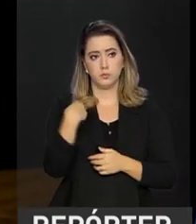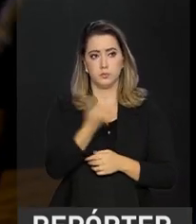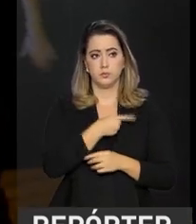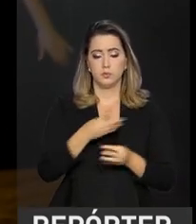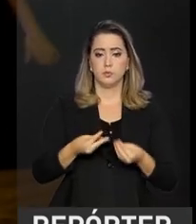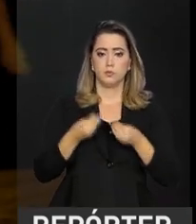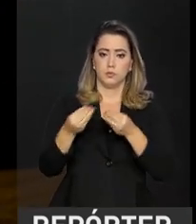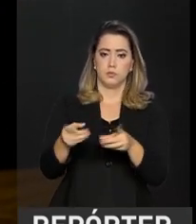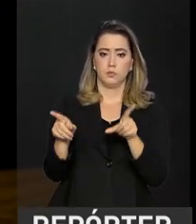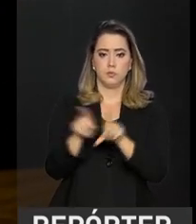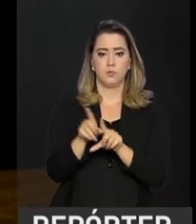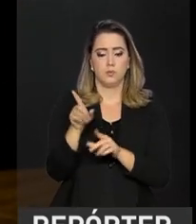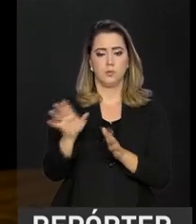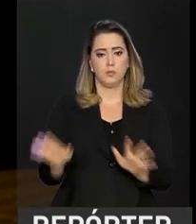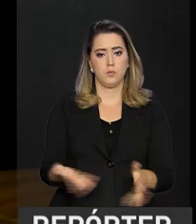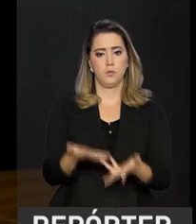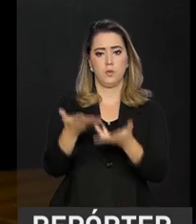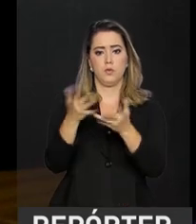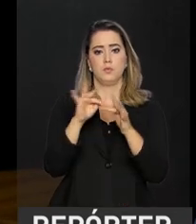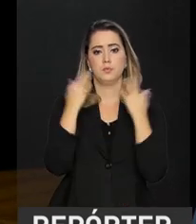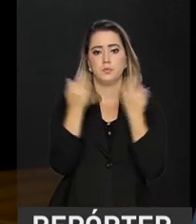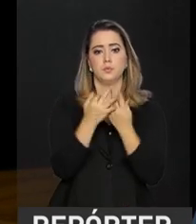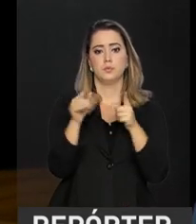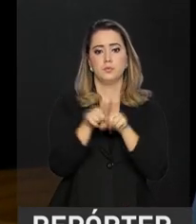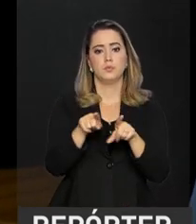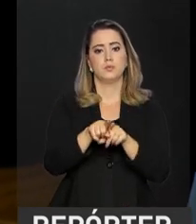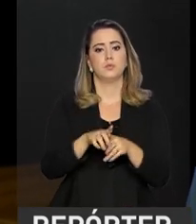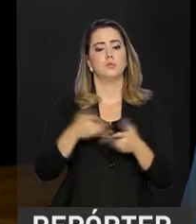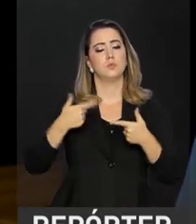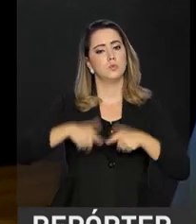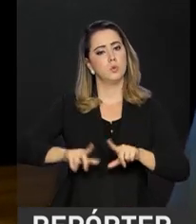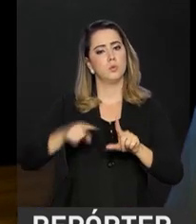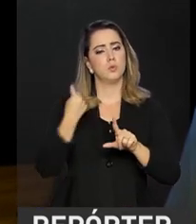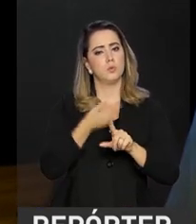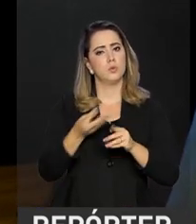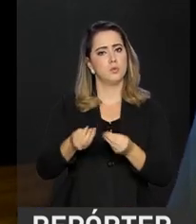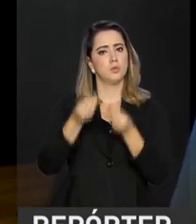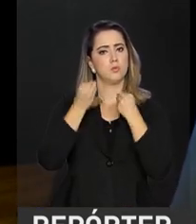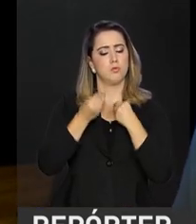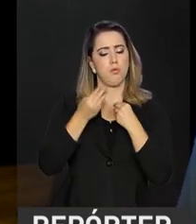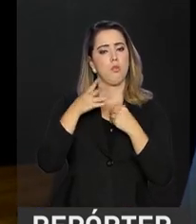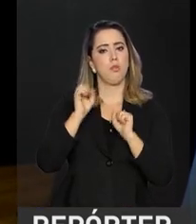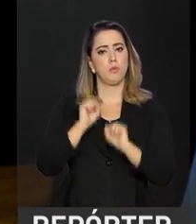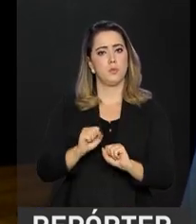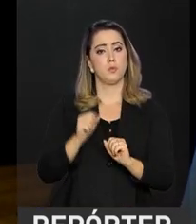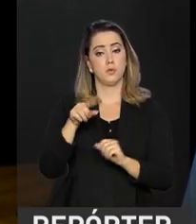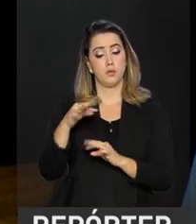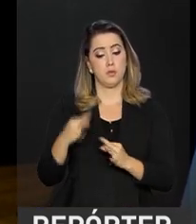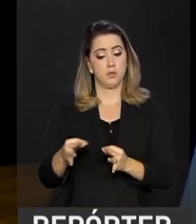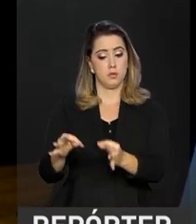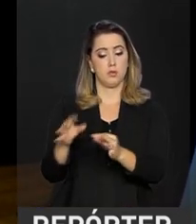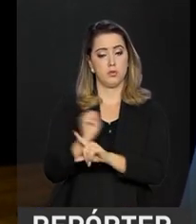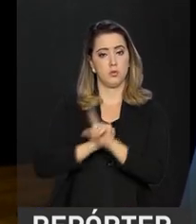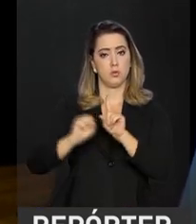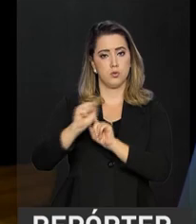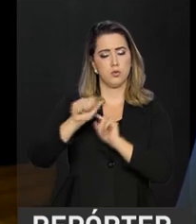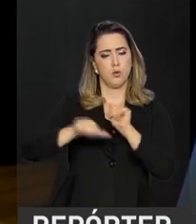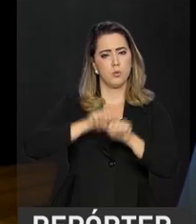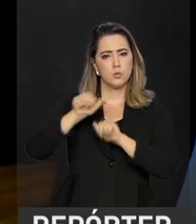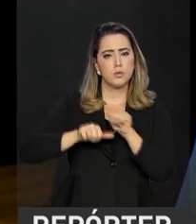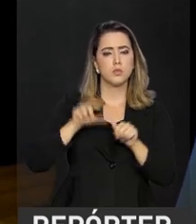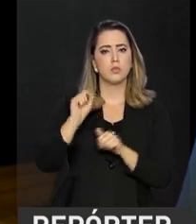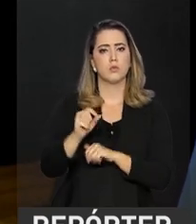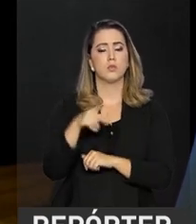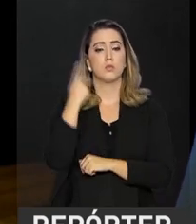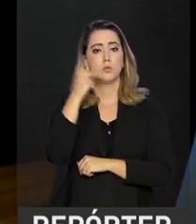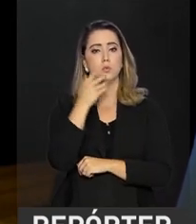enriquece a produção familiar e, além disso, o prêmio nos dá visibilidade para que a gente possa pegar essa tecnologia social e transformar ela em